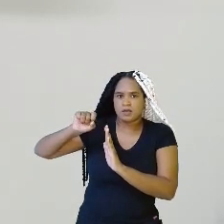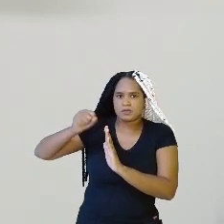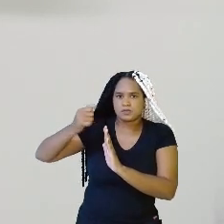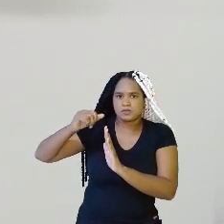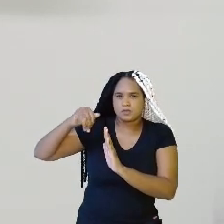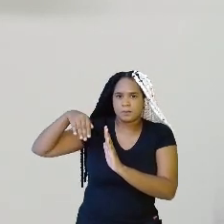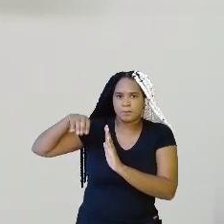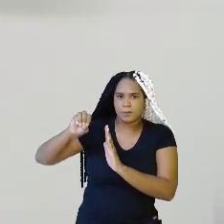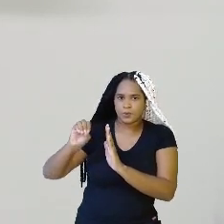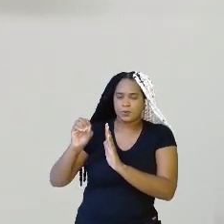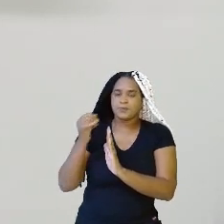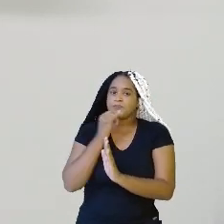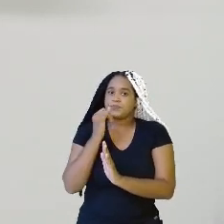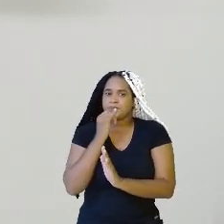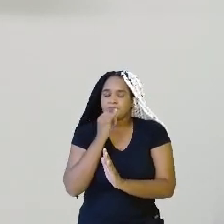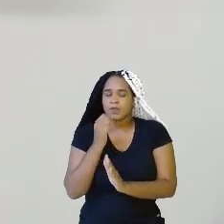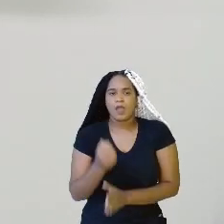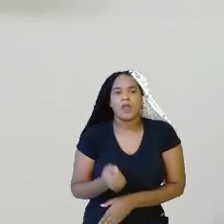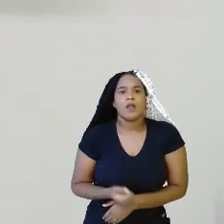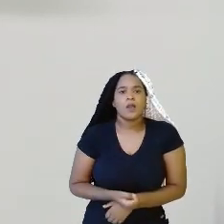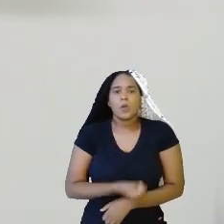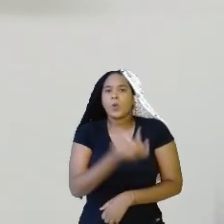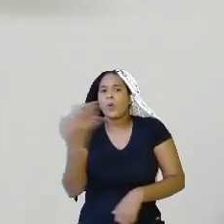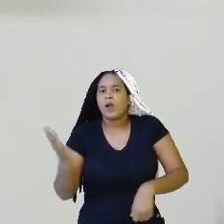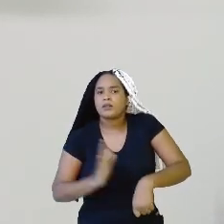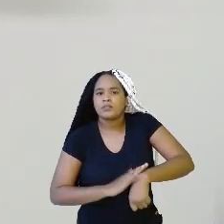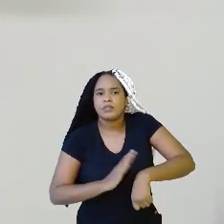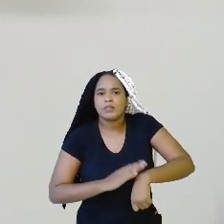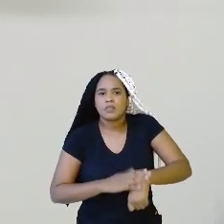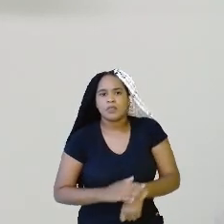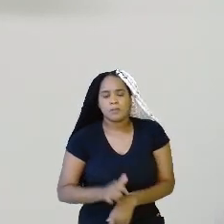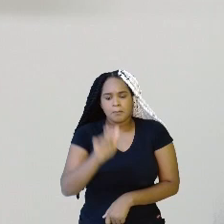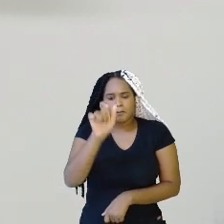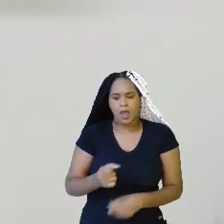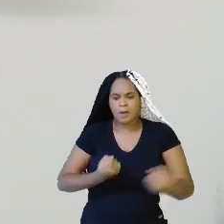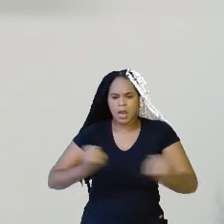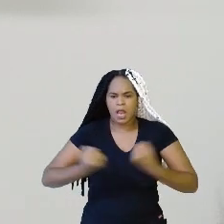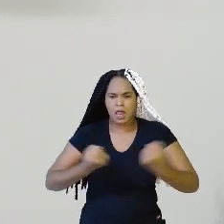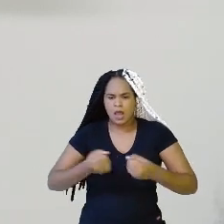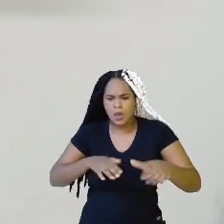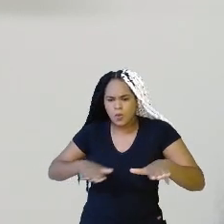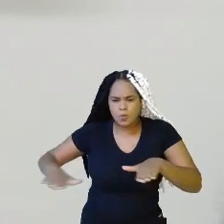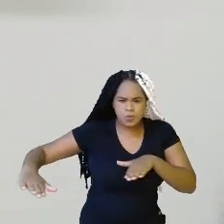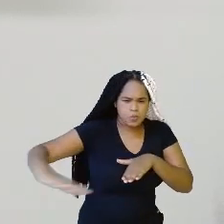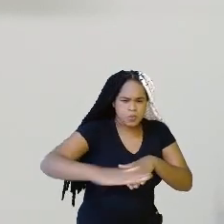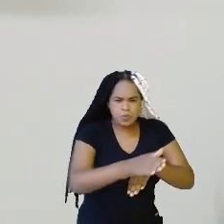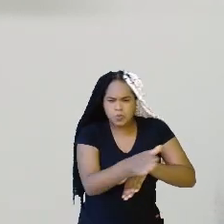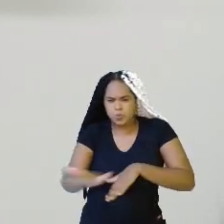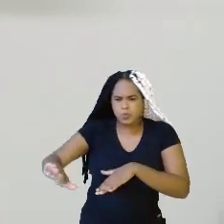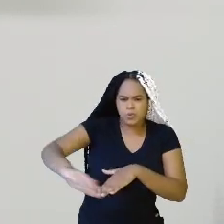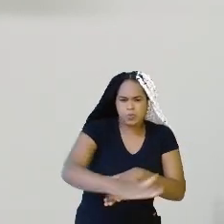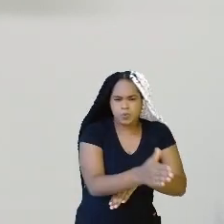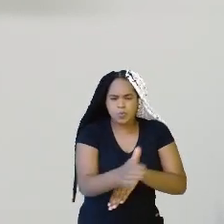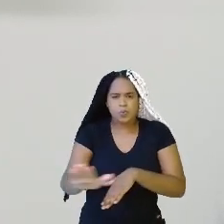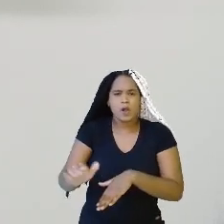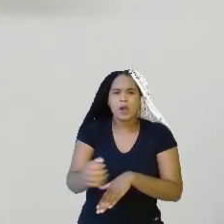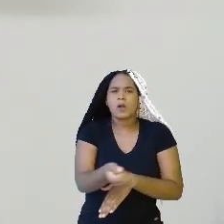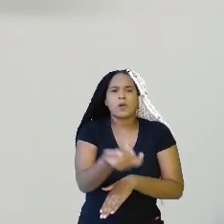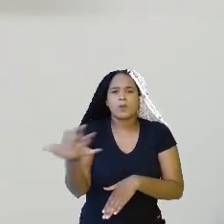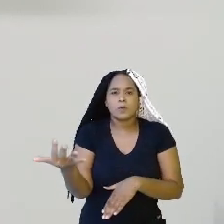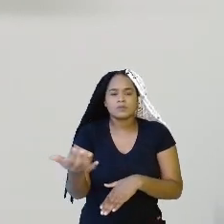corrida, o tempo que um piloto percorreu a pista, eu poderia utilizar a casa milesimal, que é o